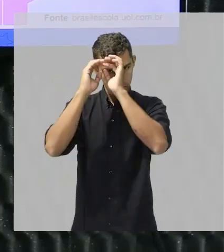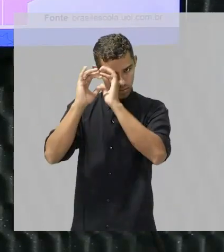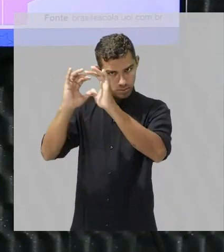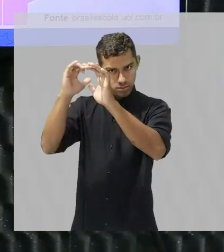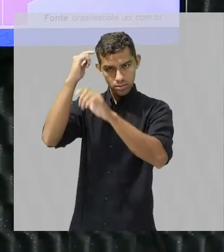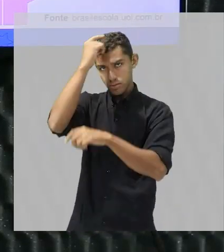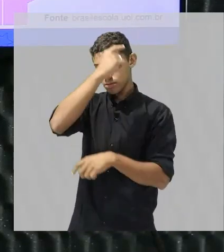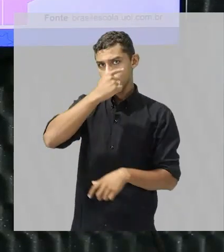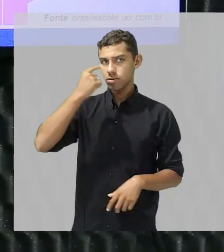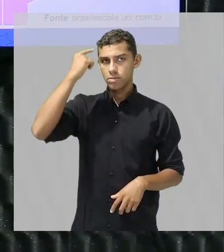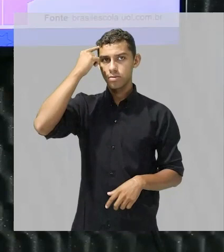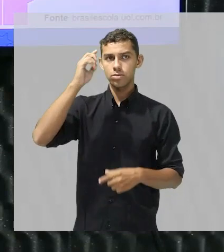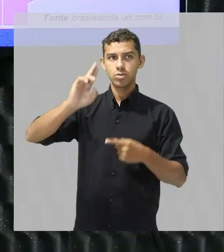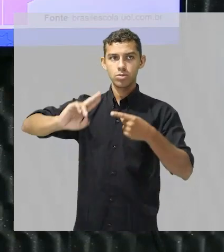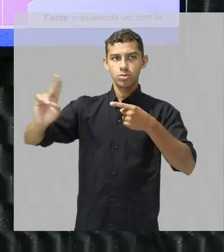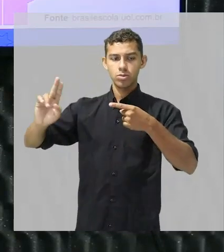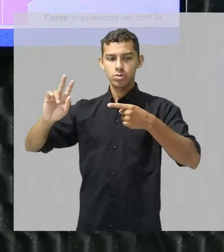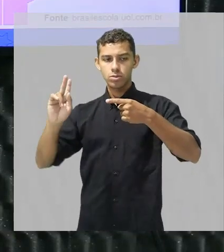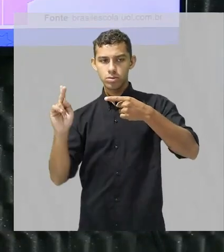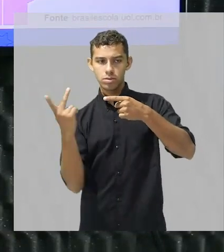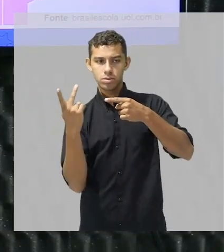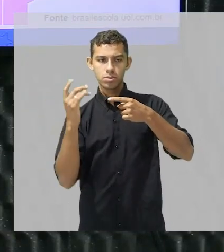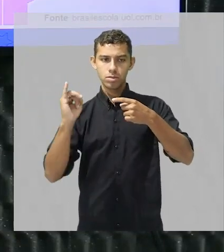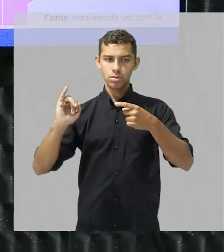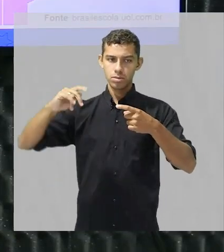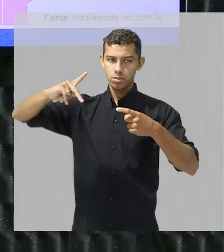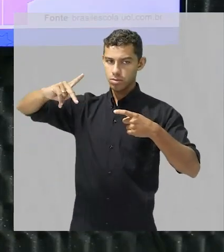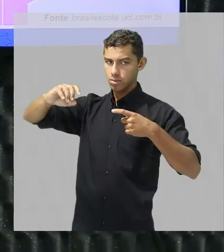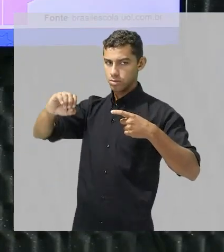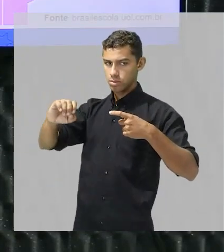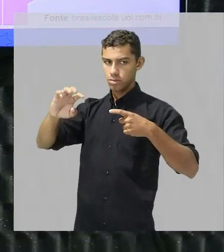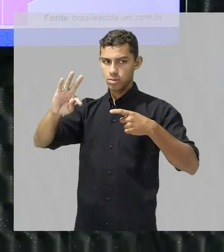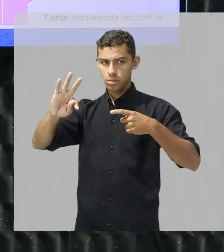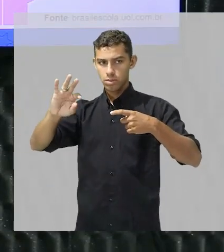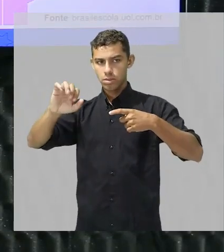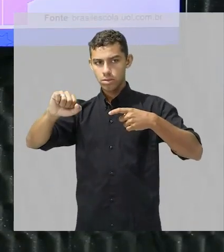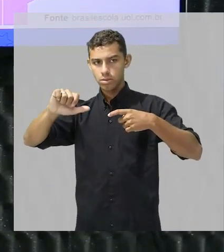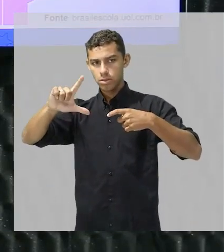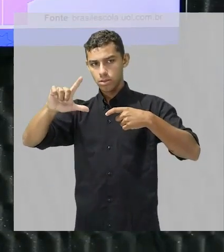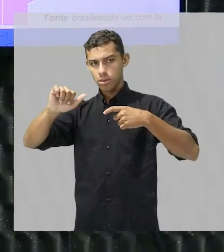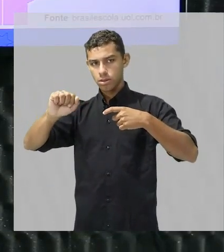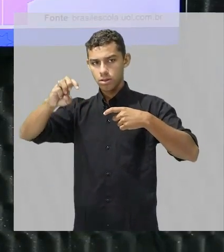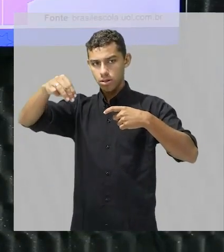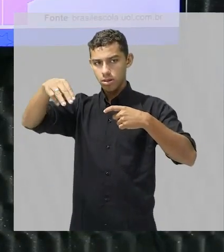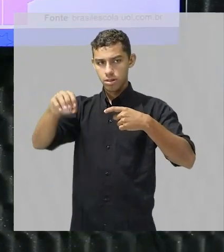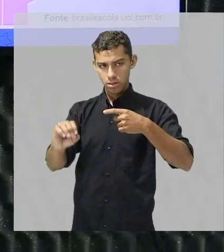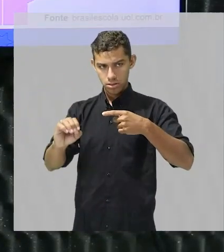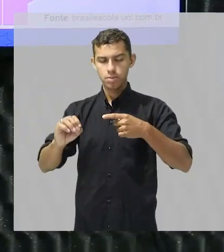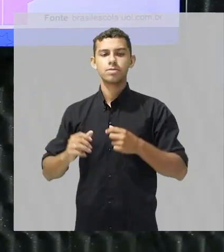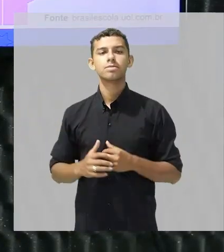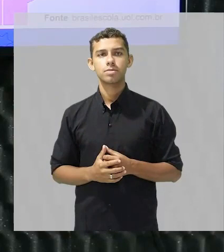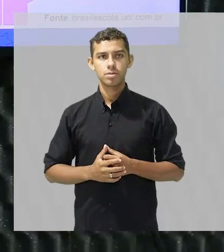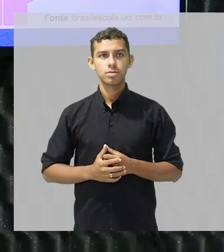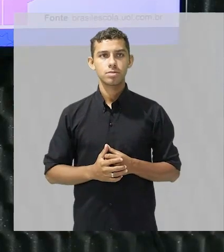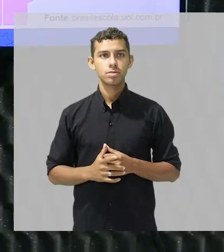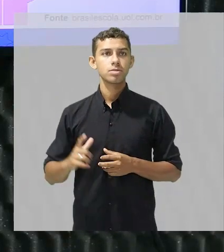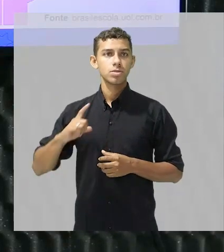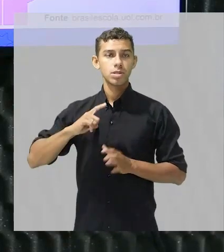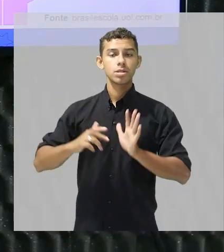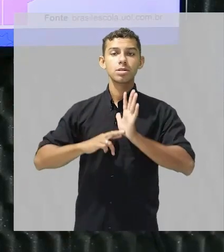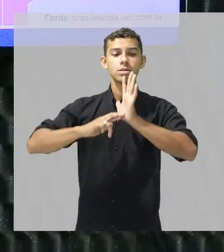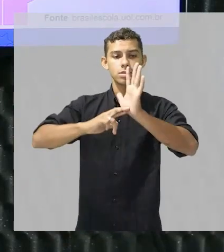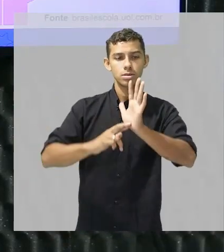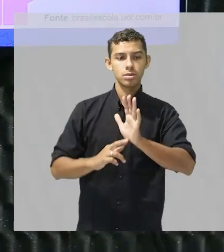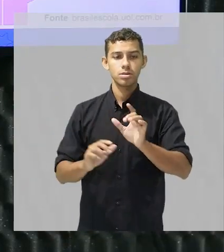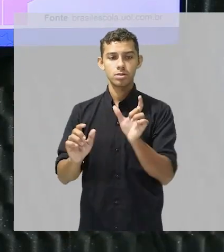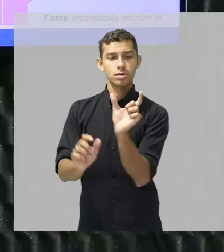encefálica, né, o hipotálamo, que vai produzir o hormônio liberador de gonadotrofina, que é representado por